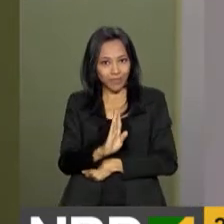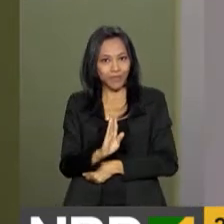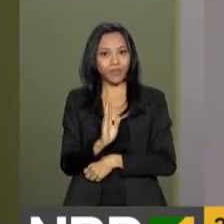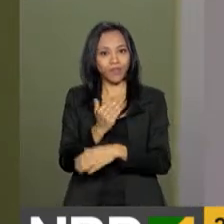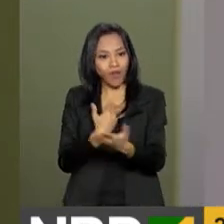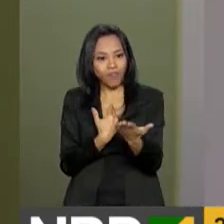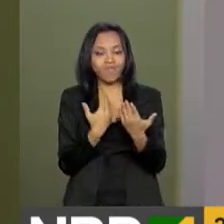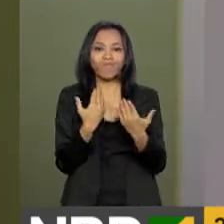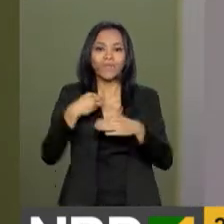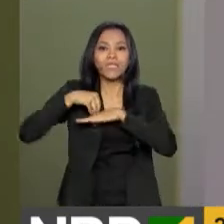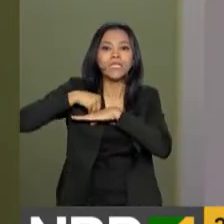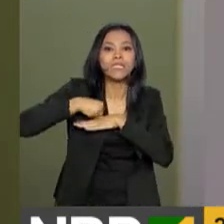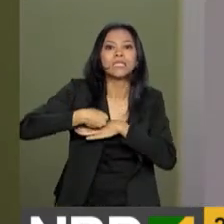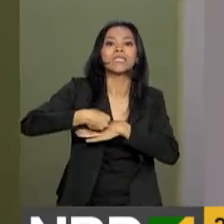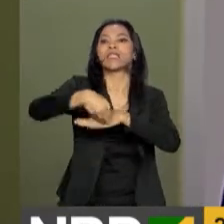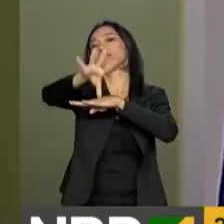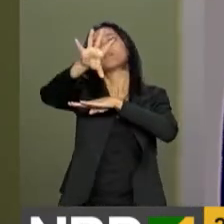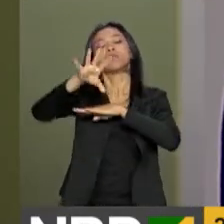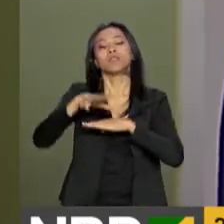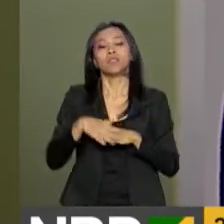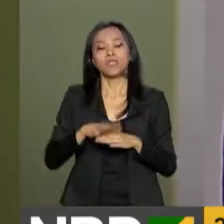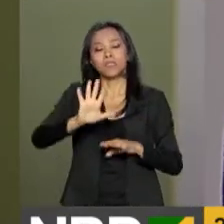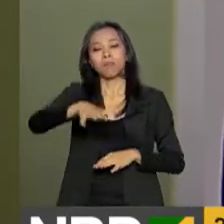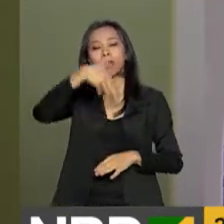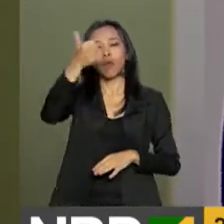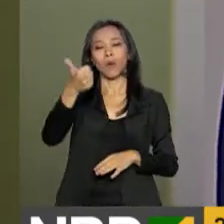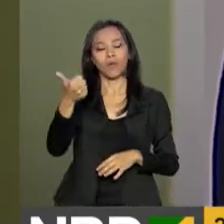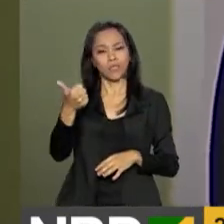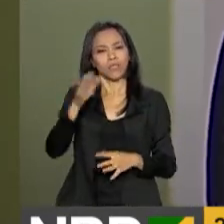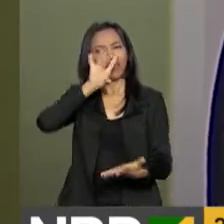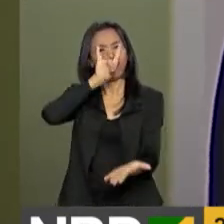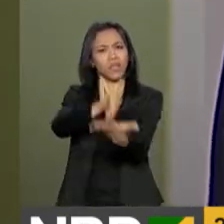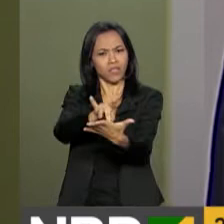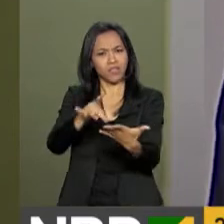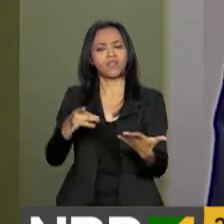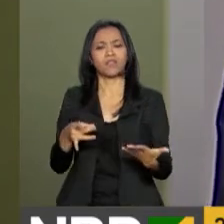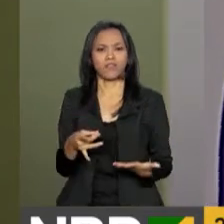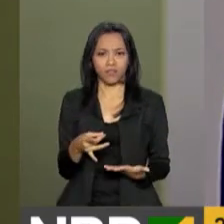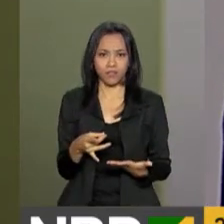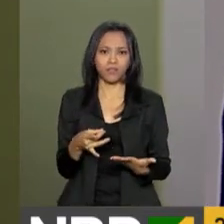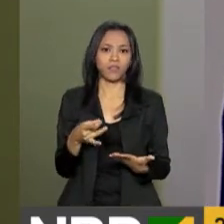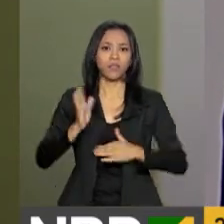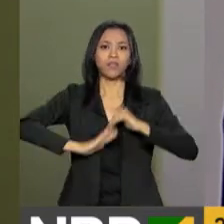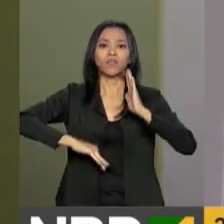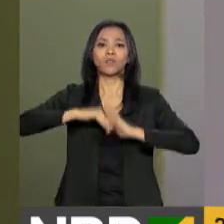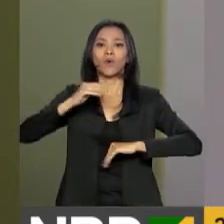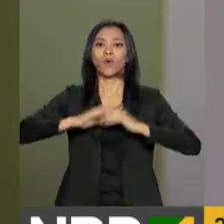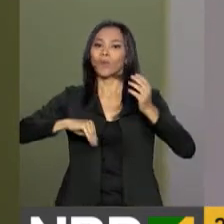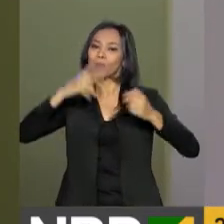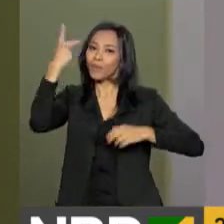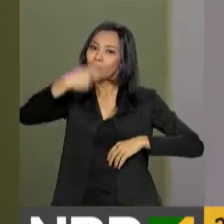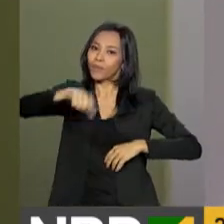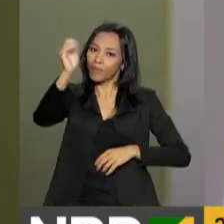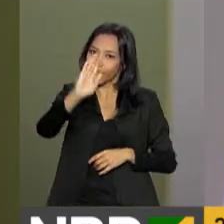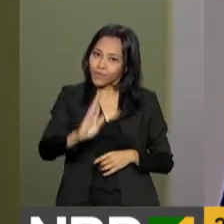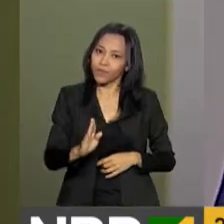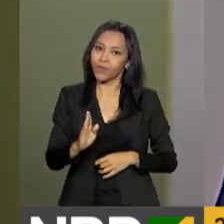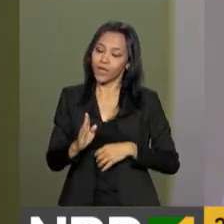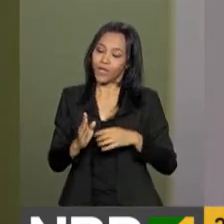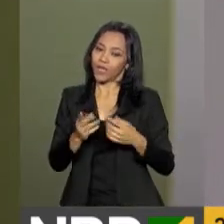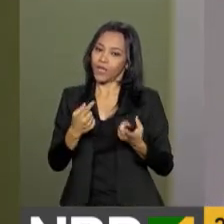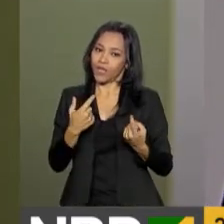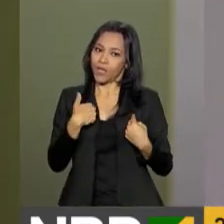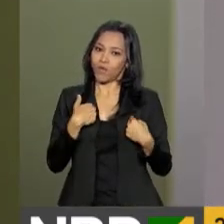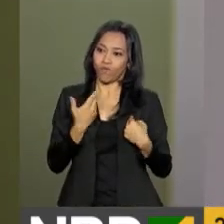que transmitem as melhores impressões as melhores e verdadeiras impressões sobre o nosso país de modo que os senhores